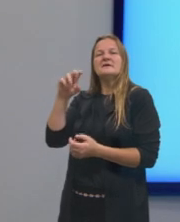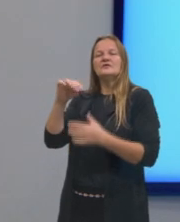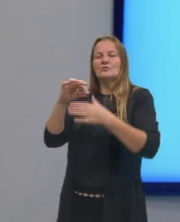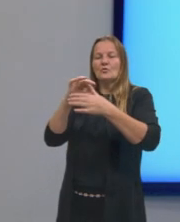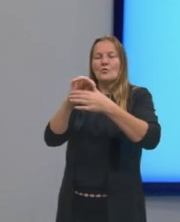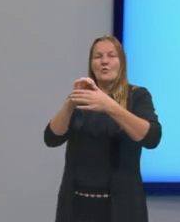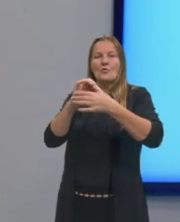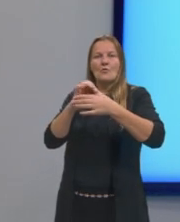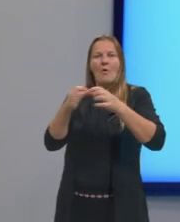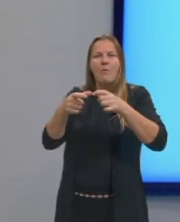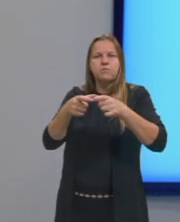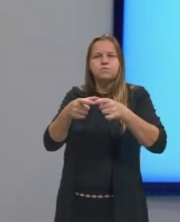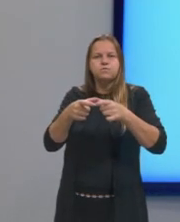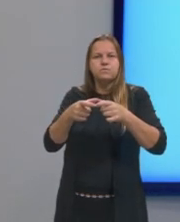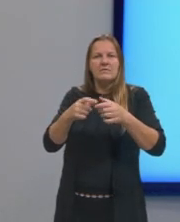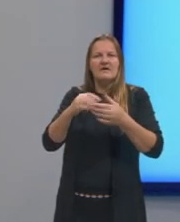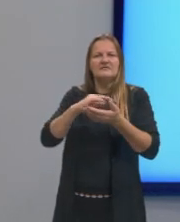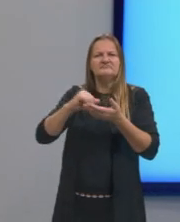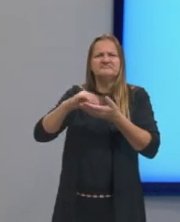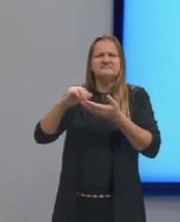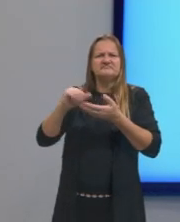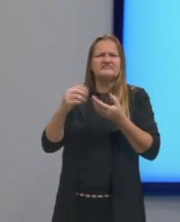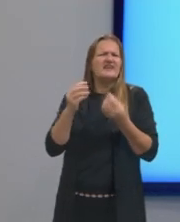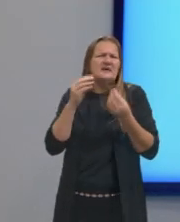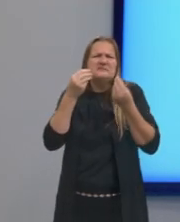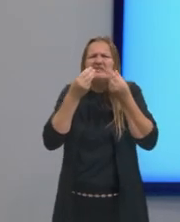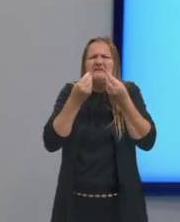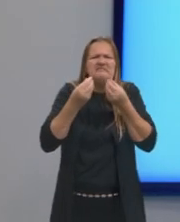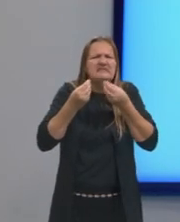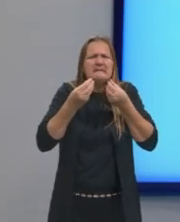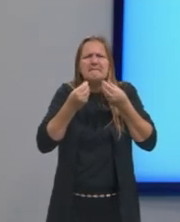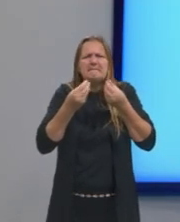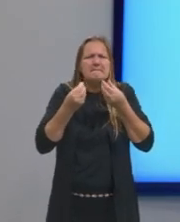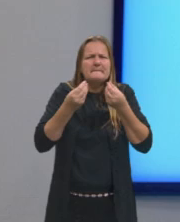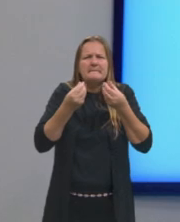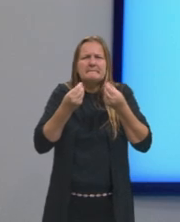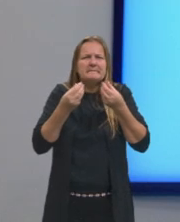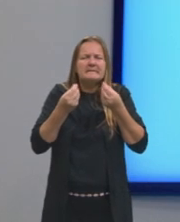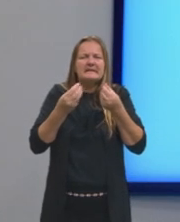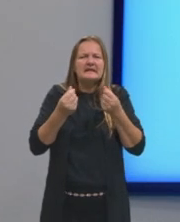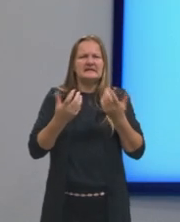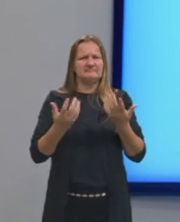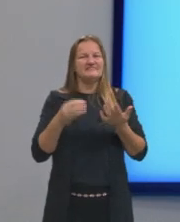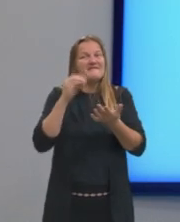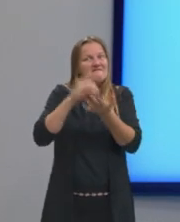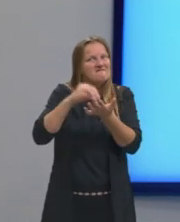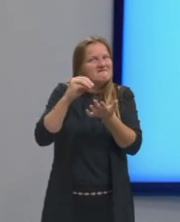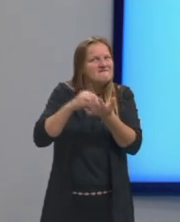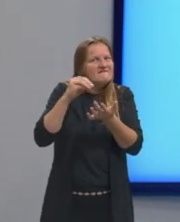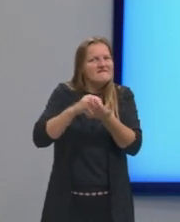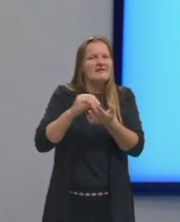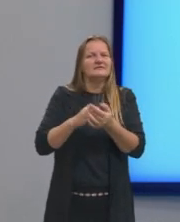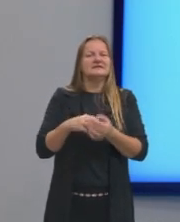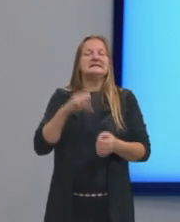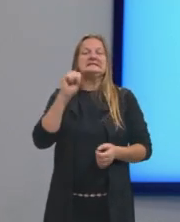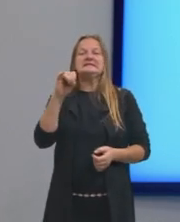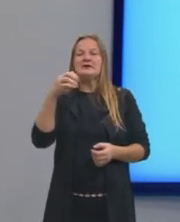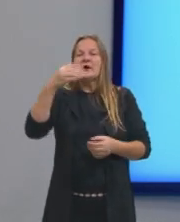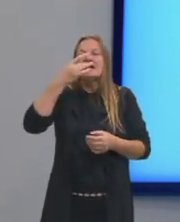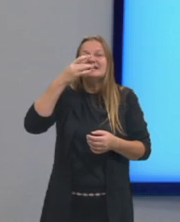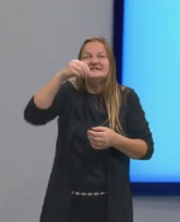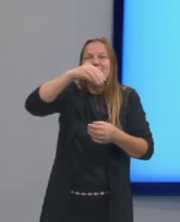hambúrguer do sanduíche e deixa só o pãozinho com a salada ele não vai ser um sanduíche por inteiro e se eu não coloco